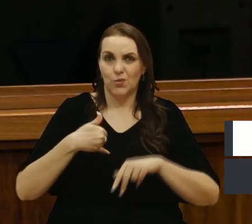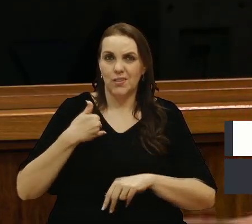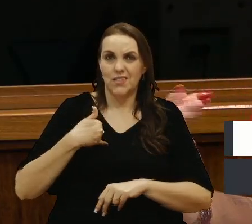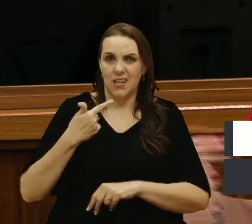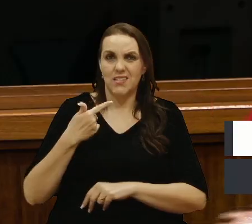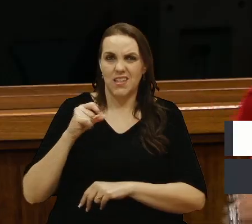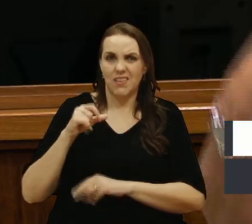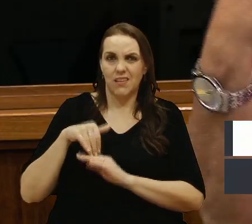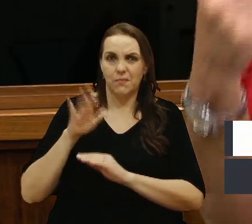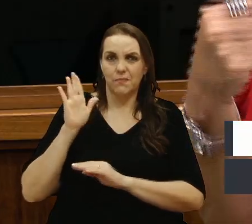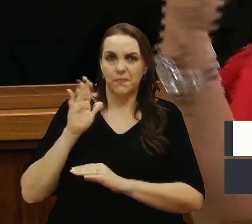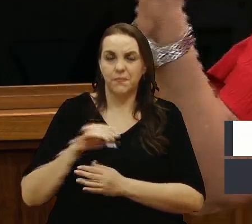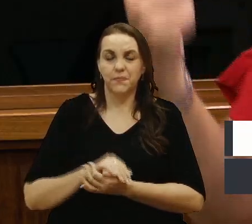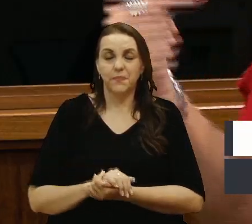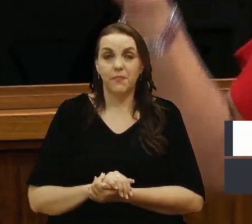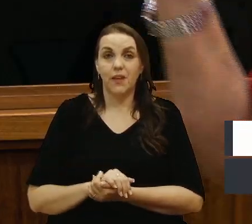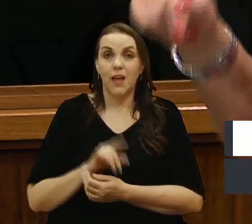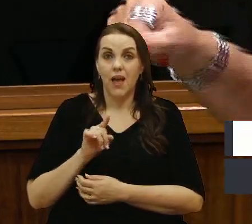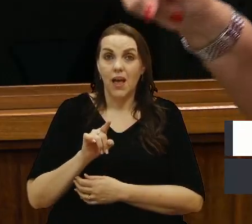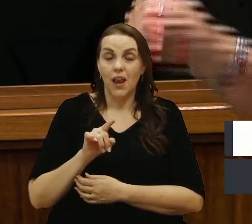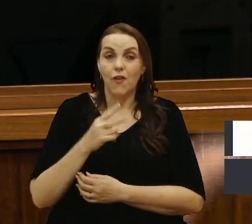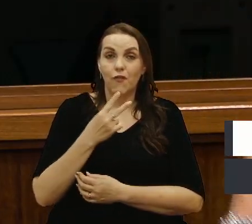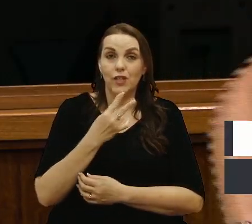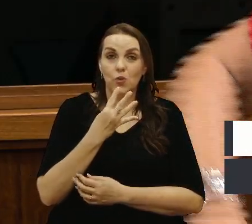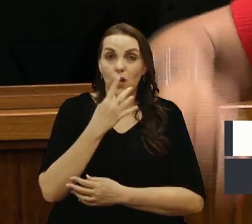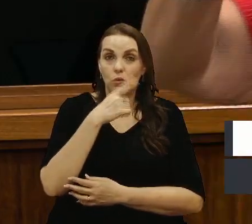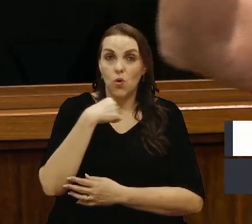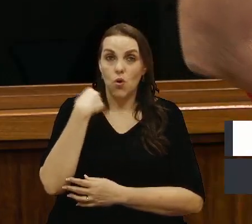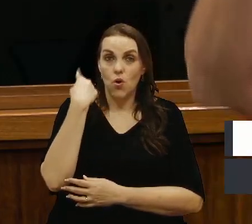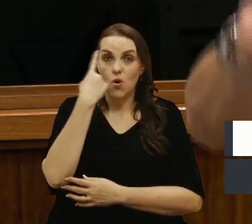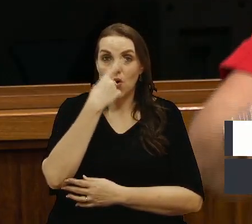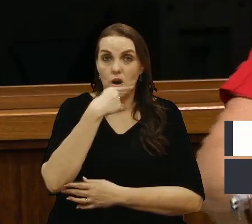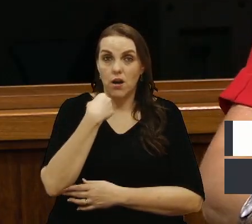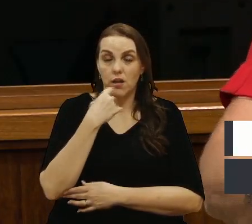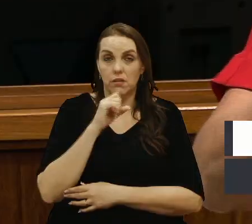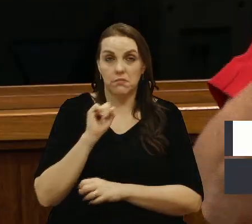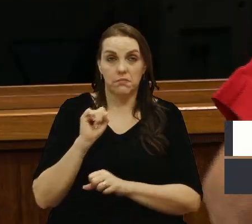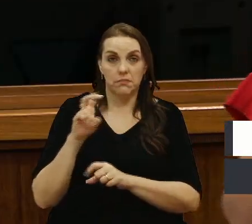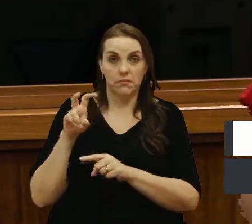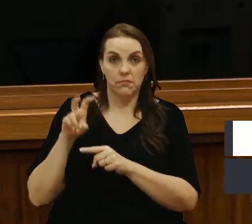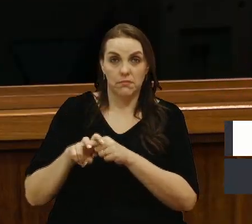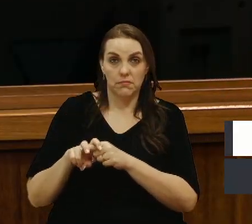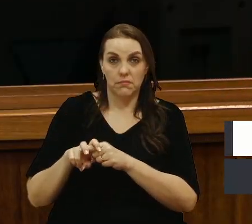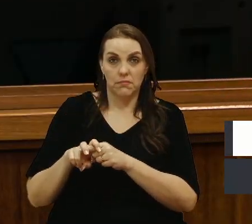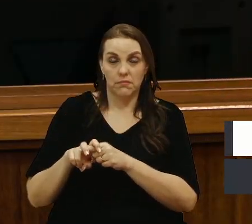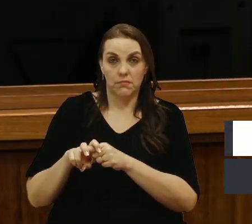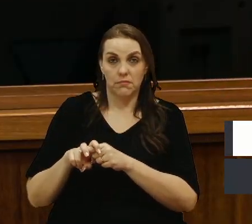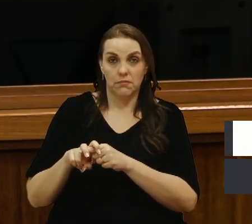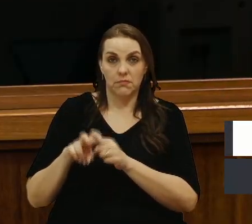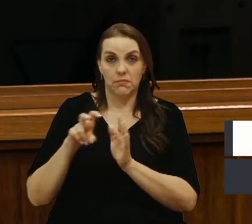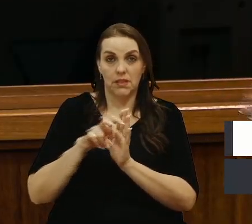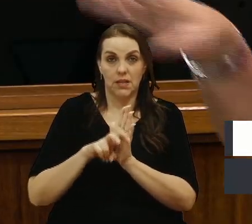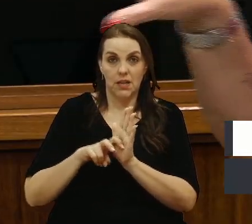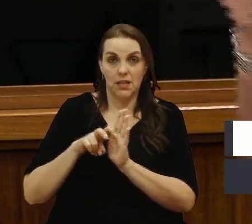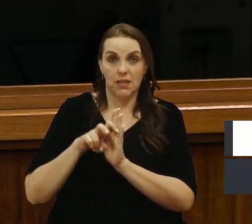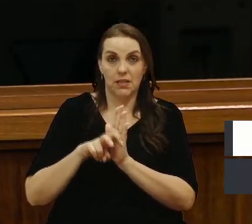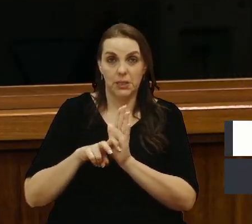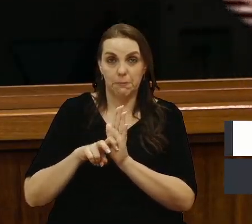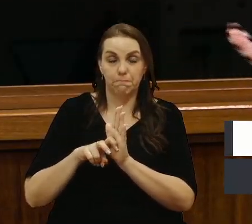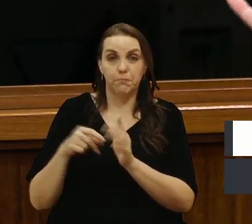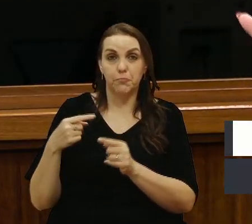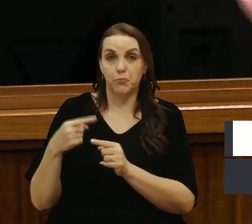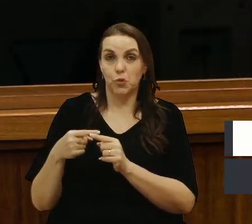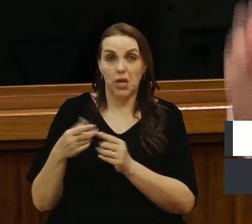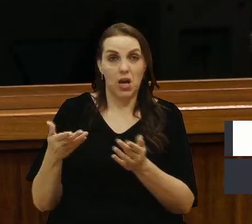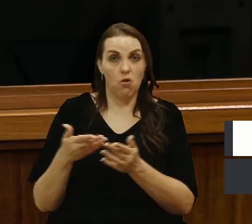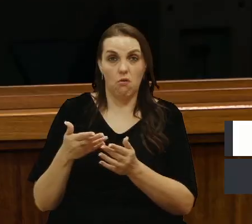E ela ficou mais de 24 horas sentada numa cadeira de roda, porque agora virou